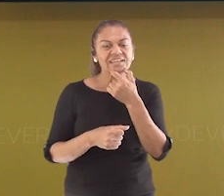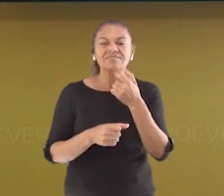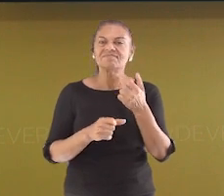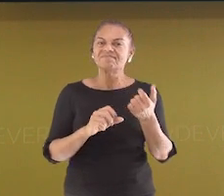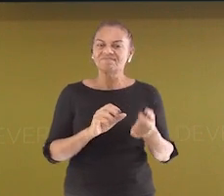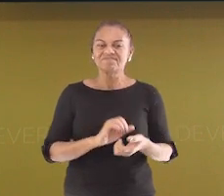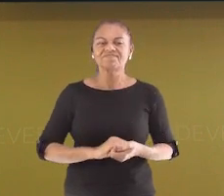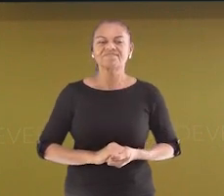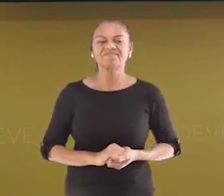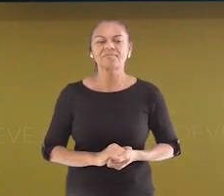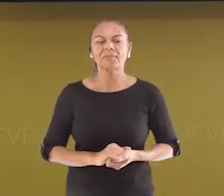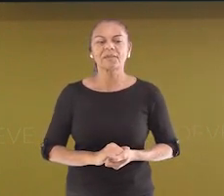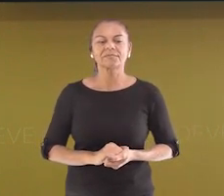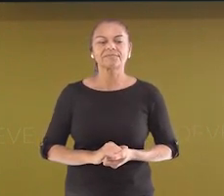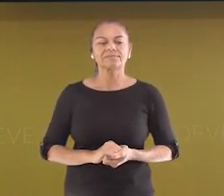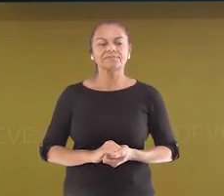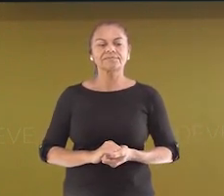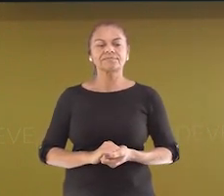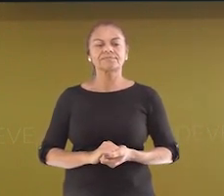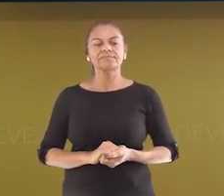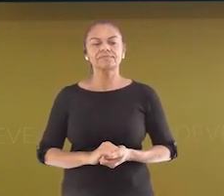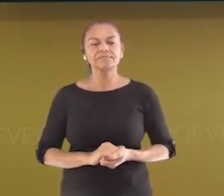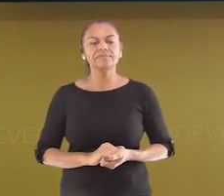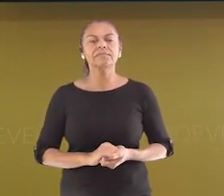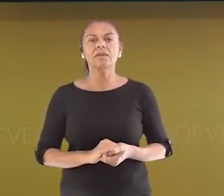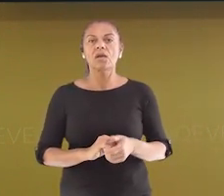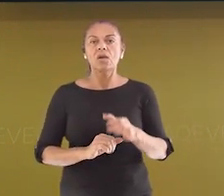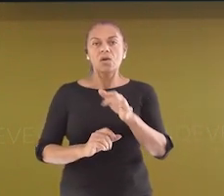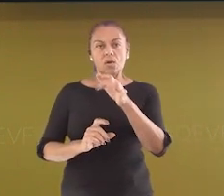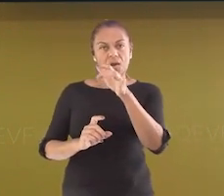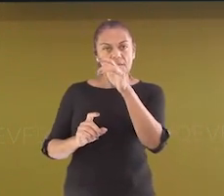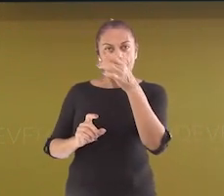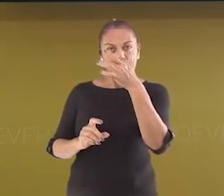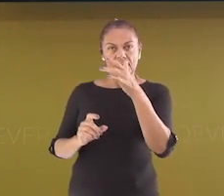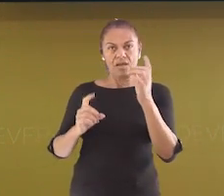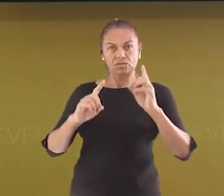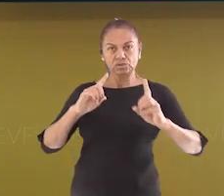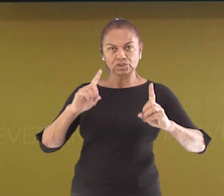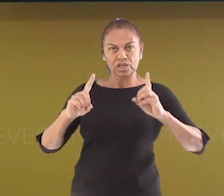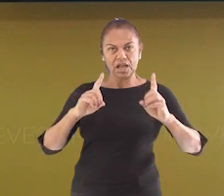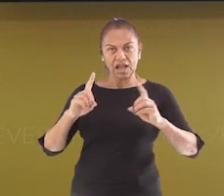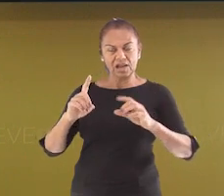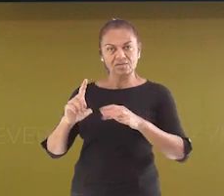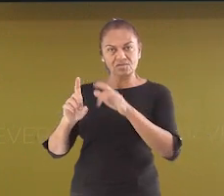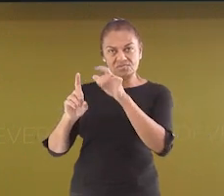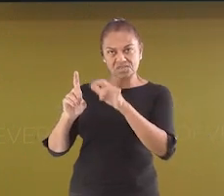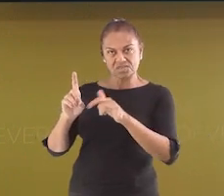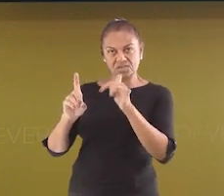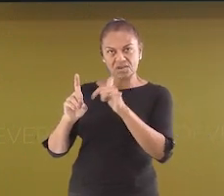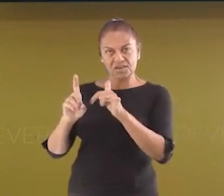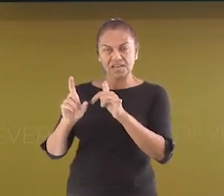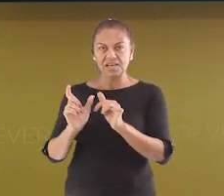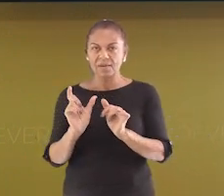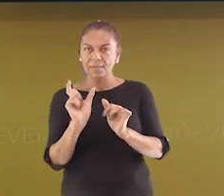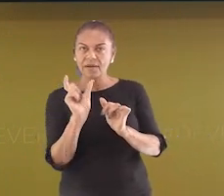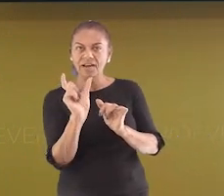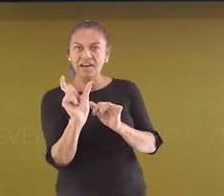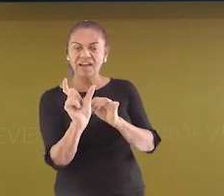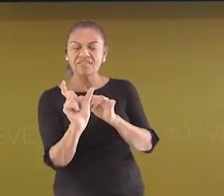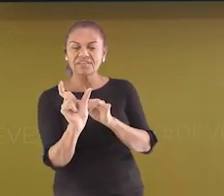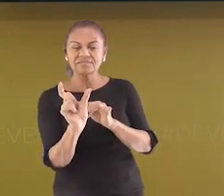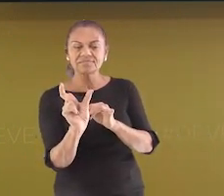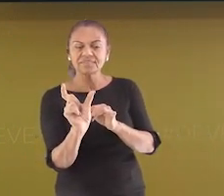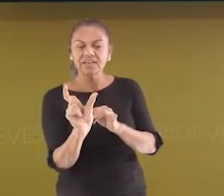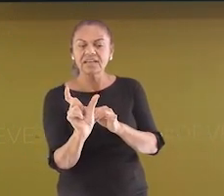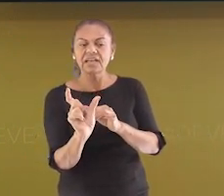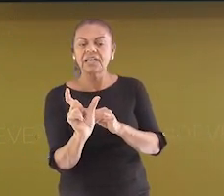do verbo em inglês realize, que significa entender, se dar conta de algo. Muito legal, não é? Olhem